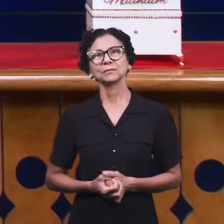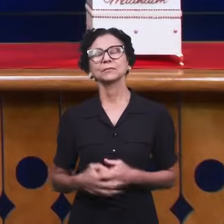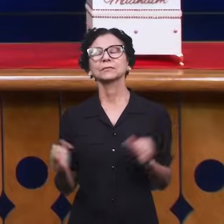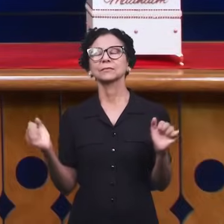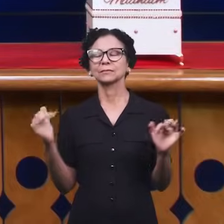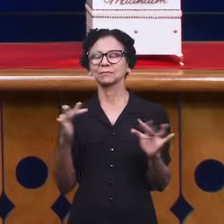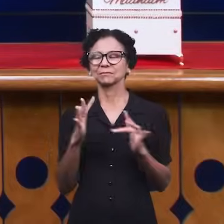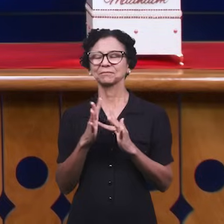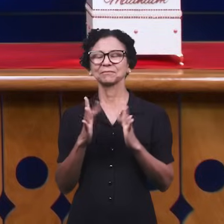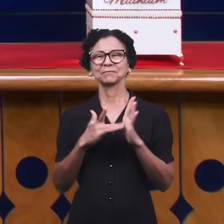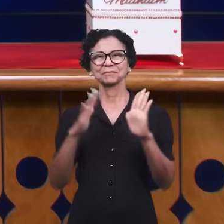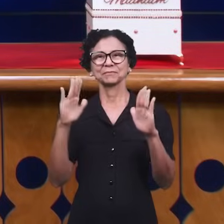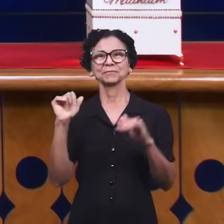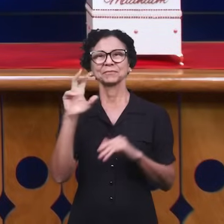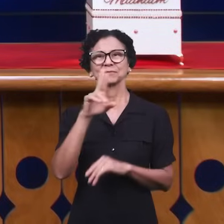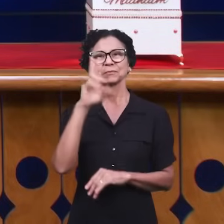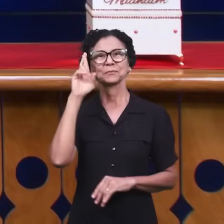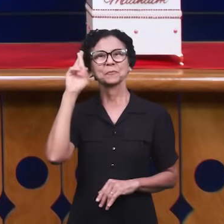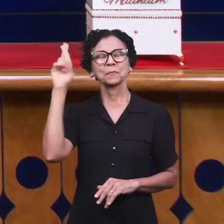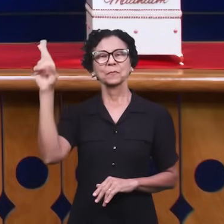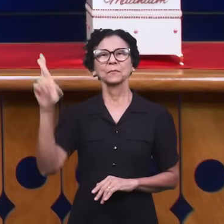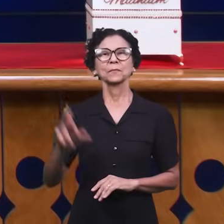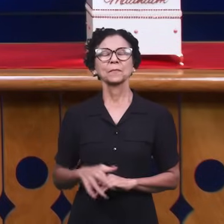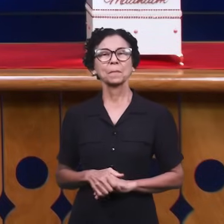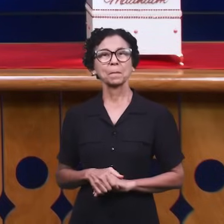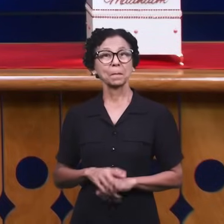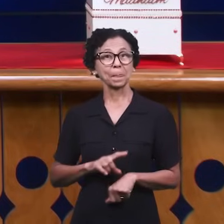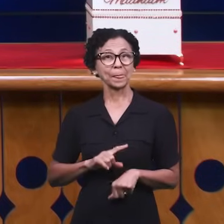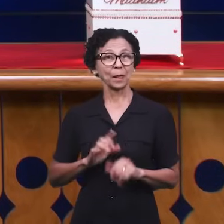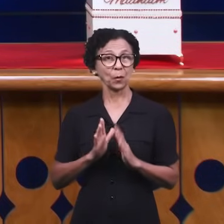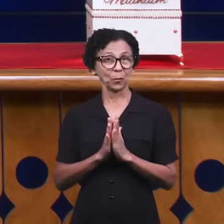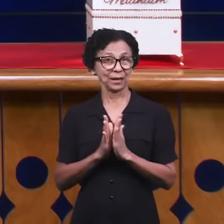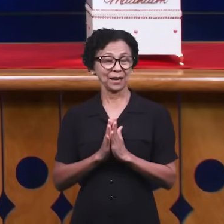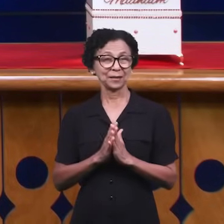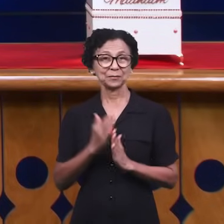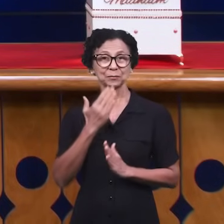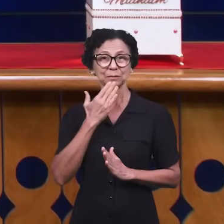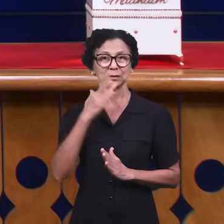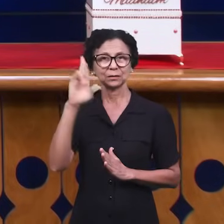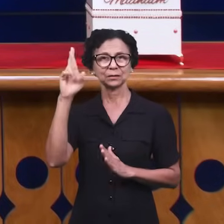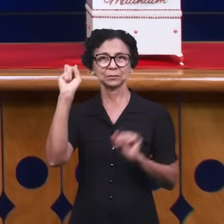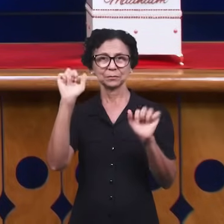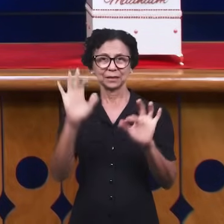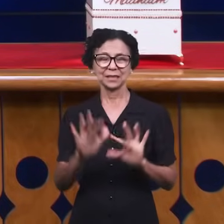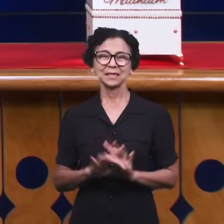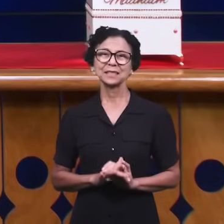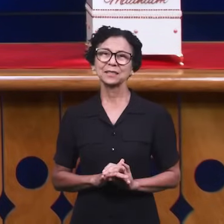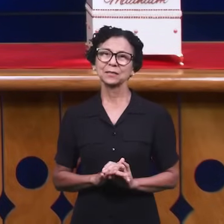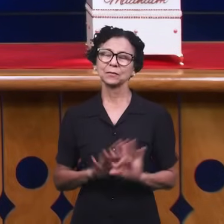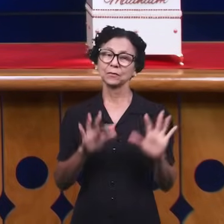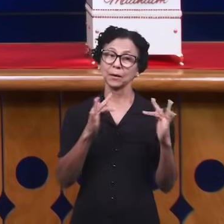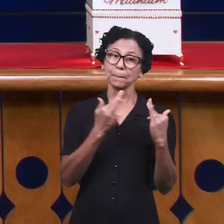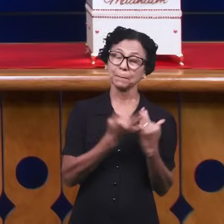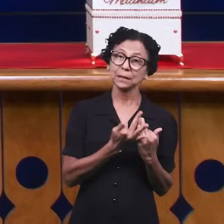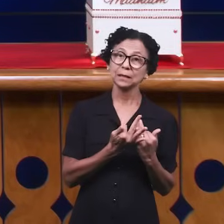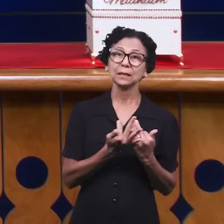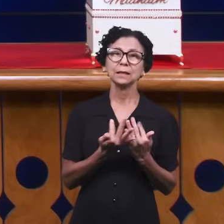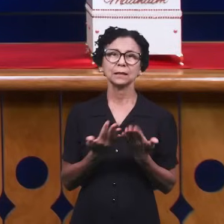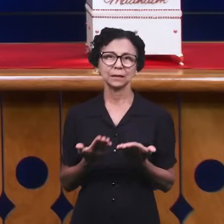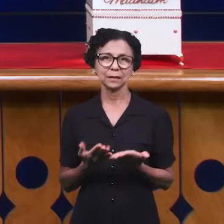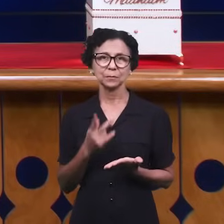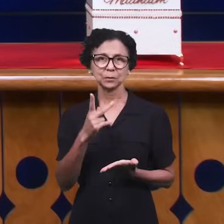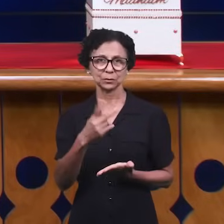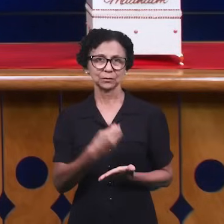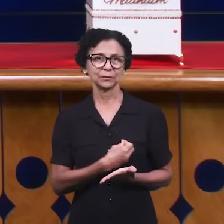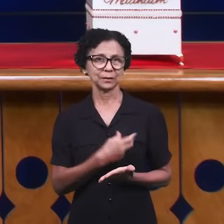Glória a Jesus. Louvado seja o nome do Senhor. Vamos orar? Pedir uma bênção do Senhor para as famílias, para os lares, para a